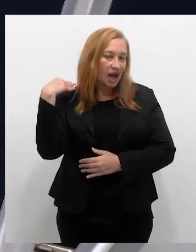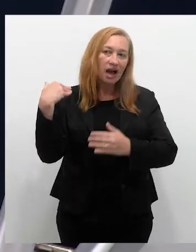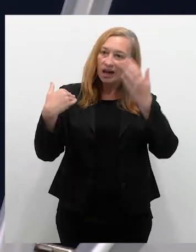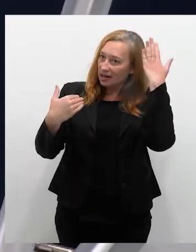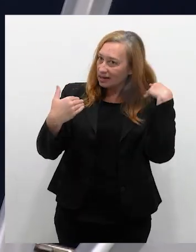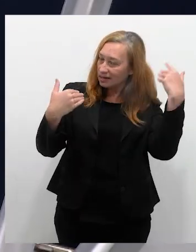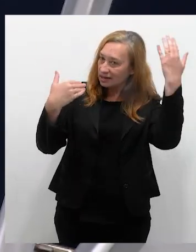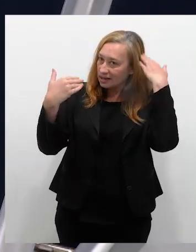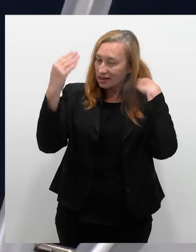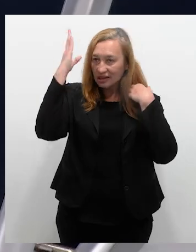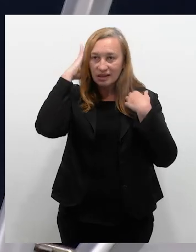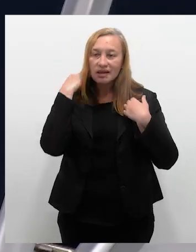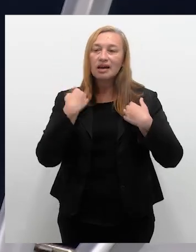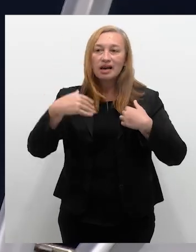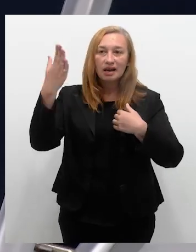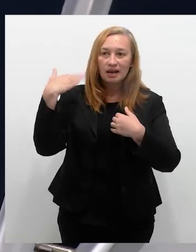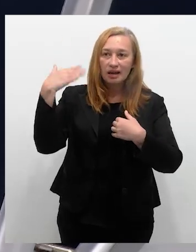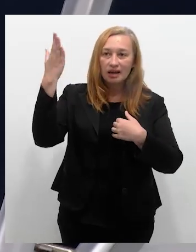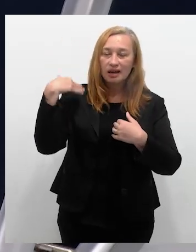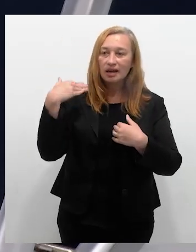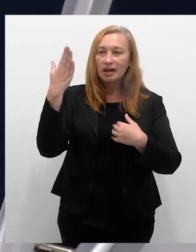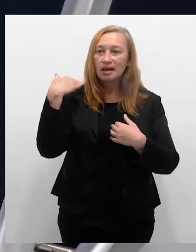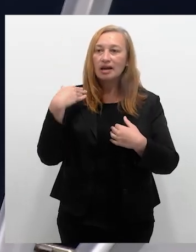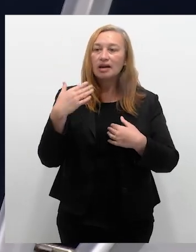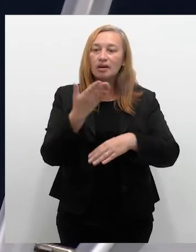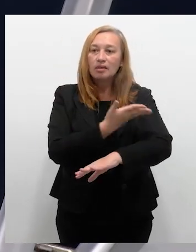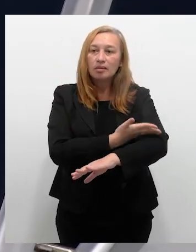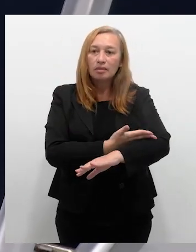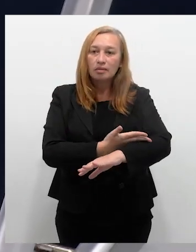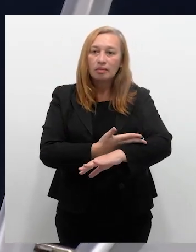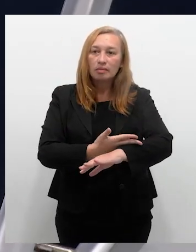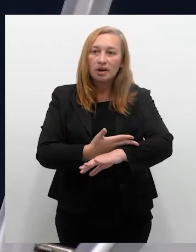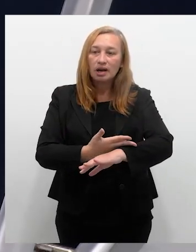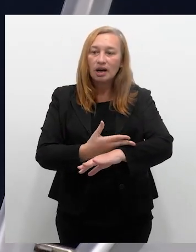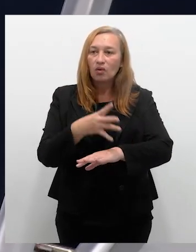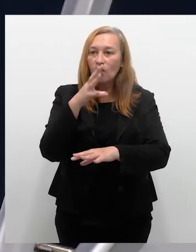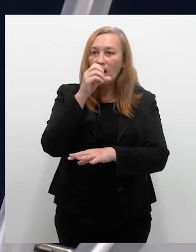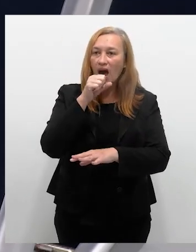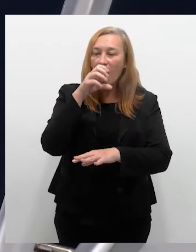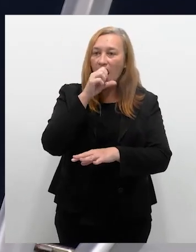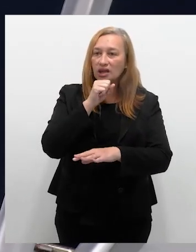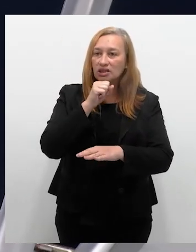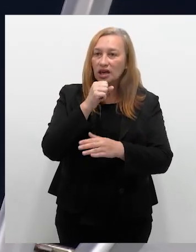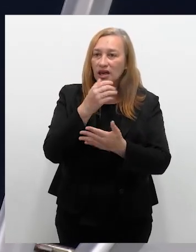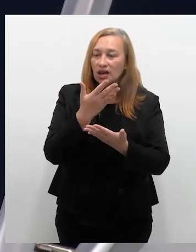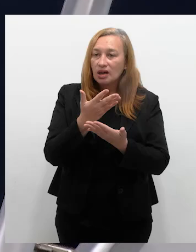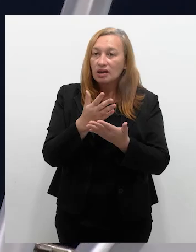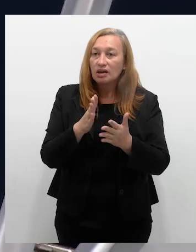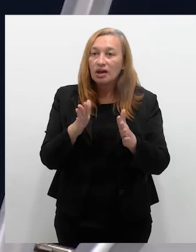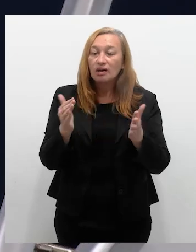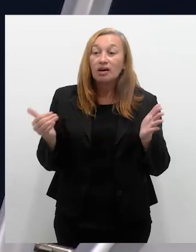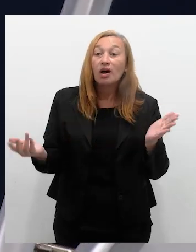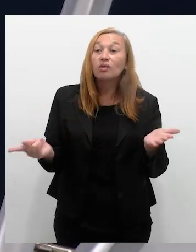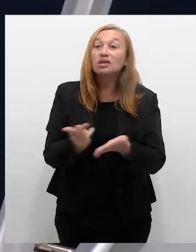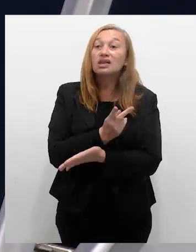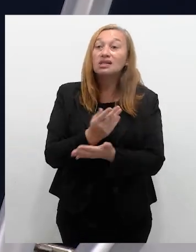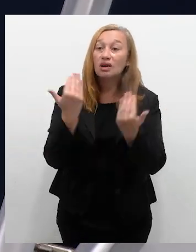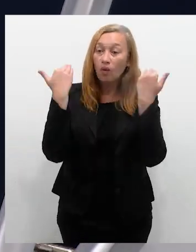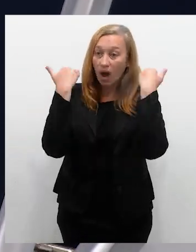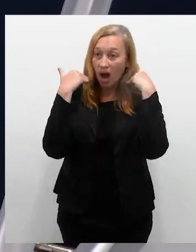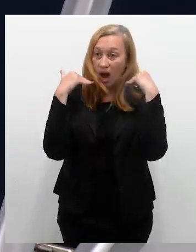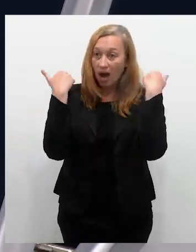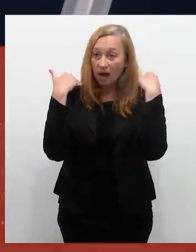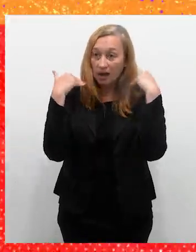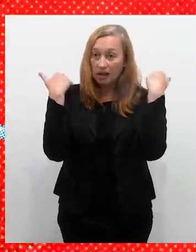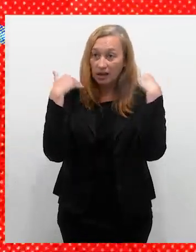cabelo, aquele cabelo branco, o cabelo daqui, foi ficando laranja, foi quebrando. Conclusão, o cabelo ficou